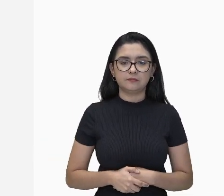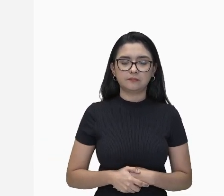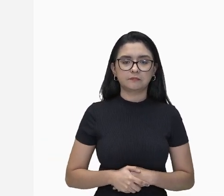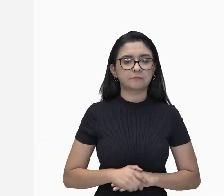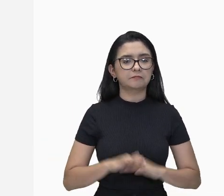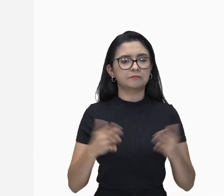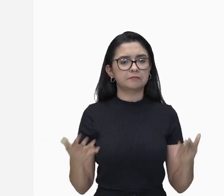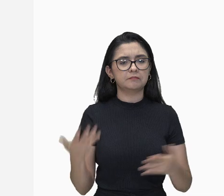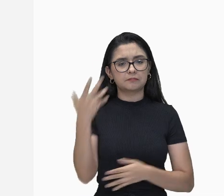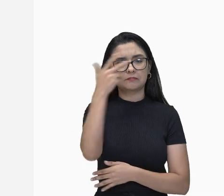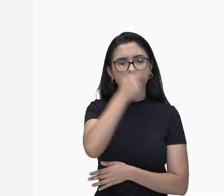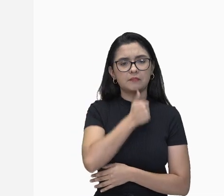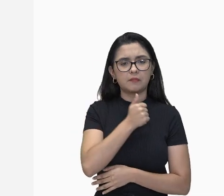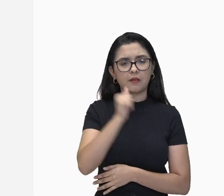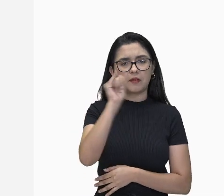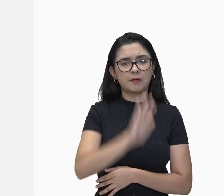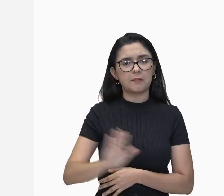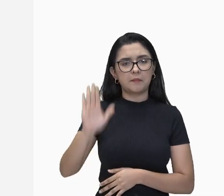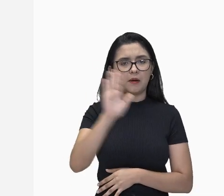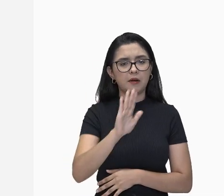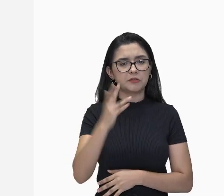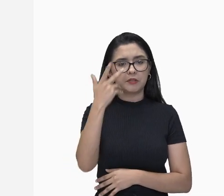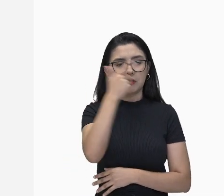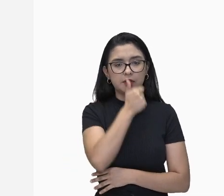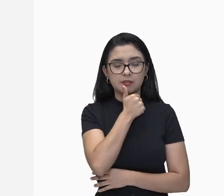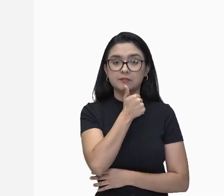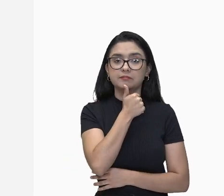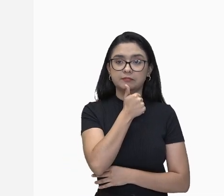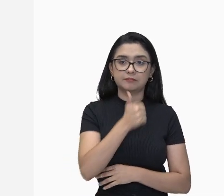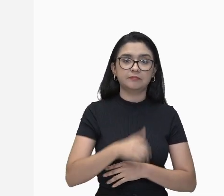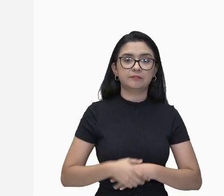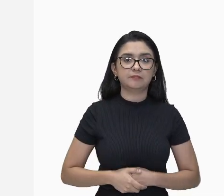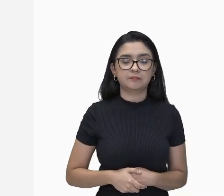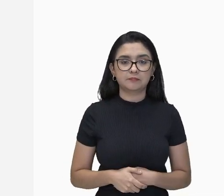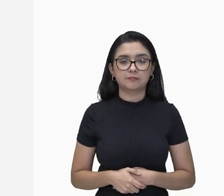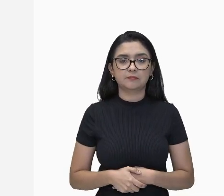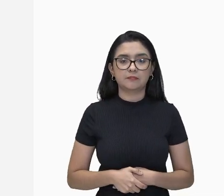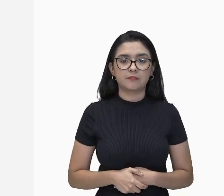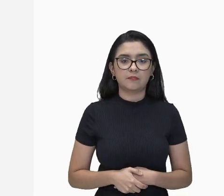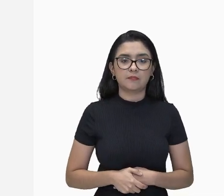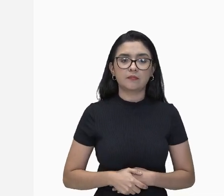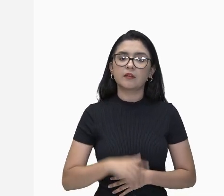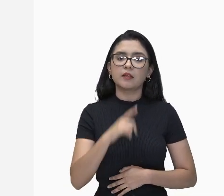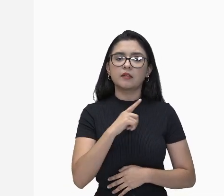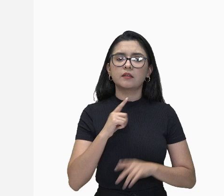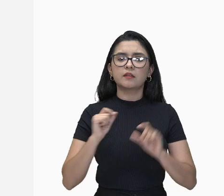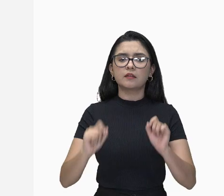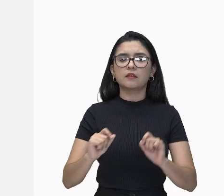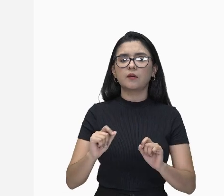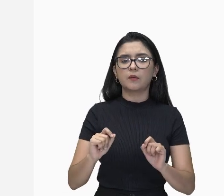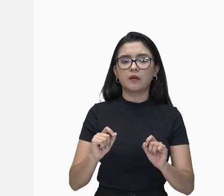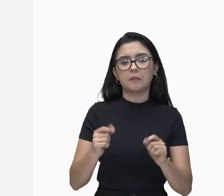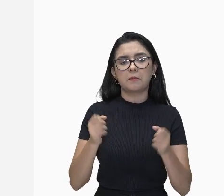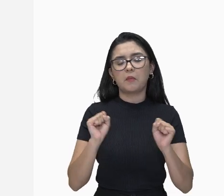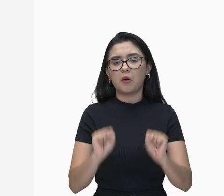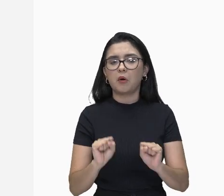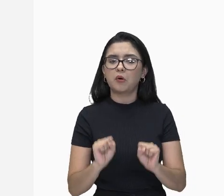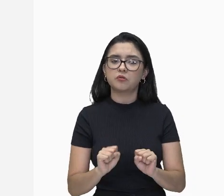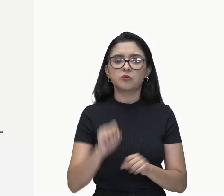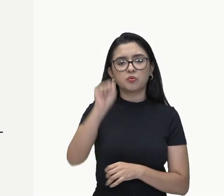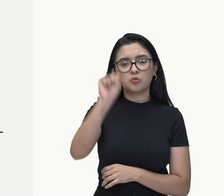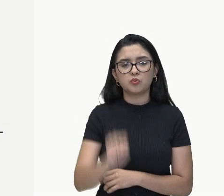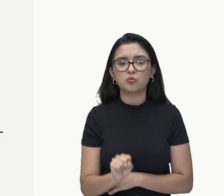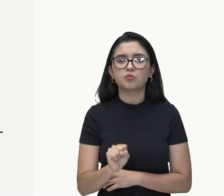né? Olha que imagem linda essa, pessoal. Que imagem, né? Nós temos aqui, seguramente pode ser no sul